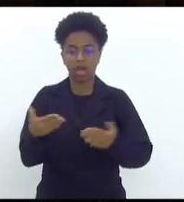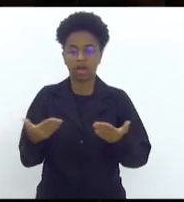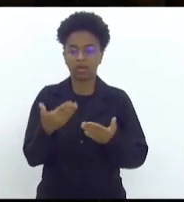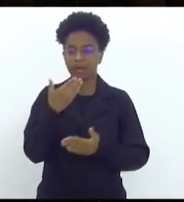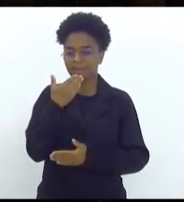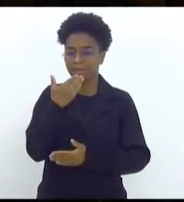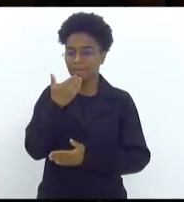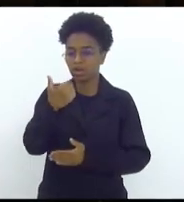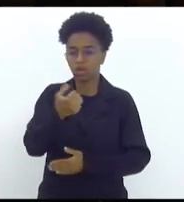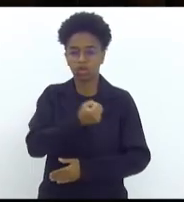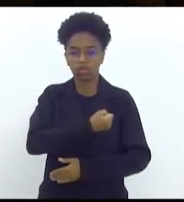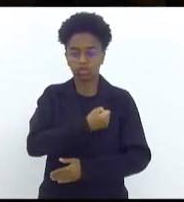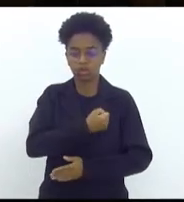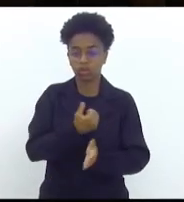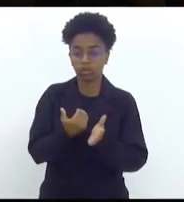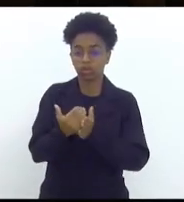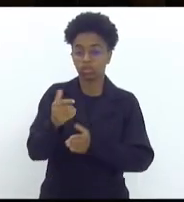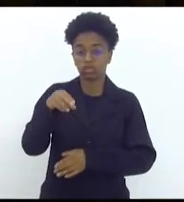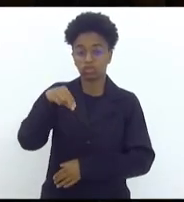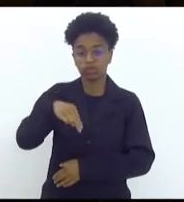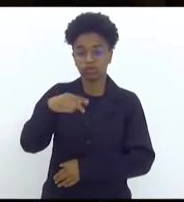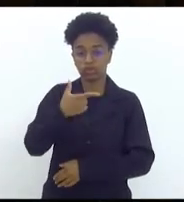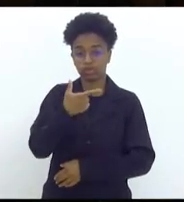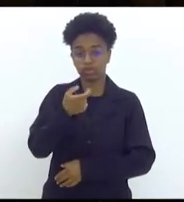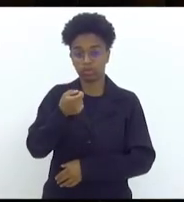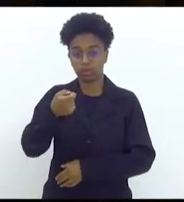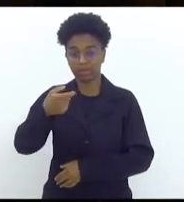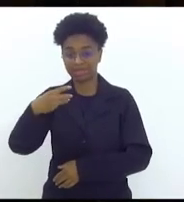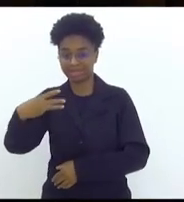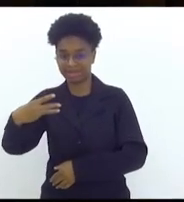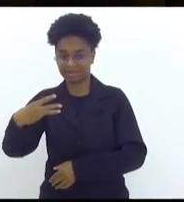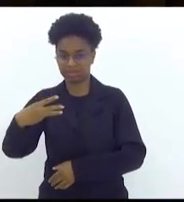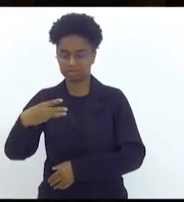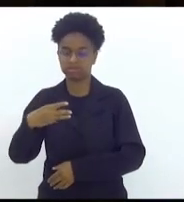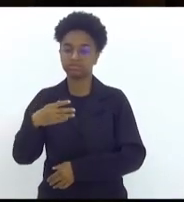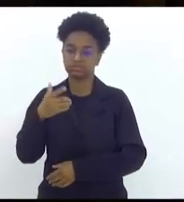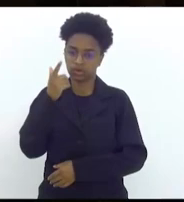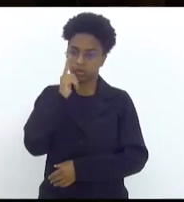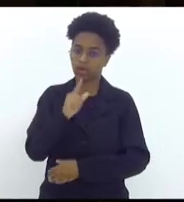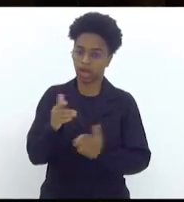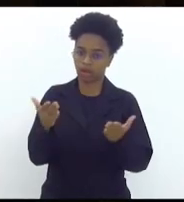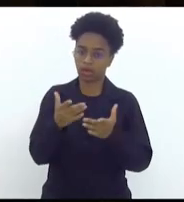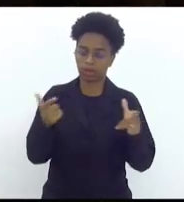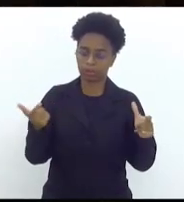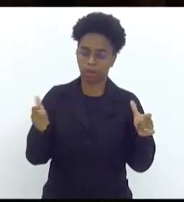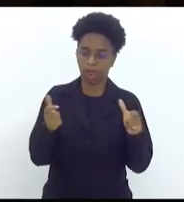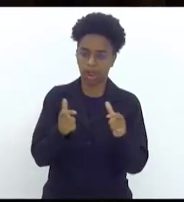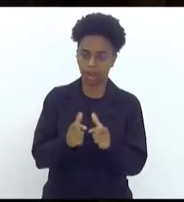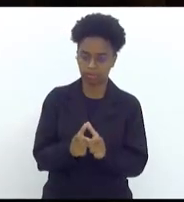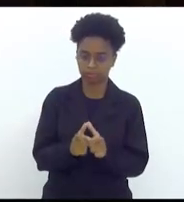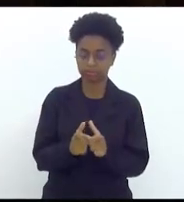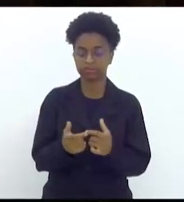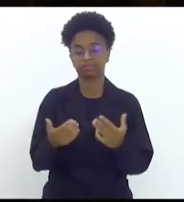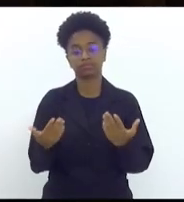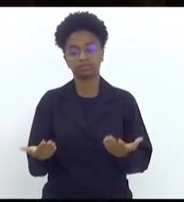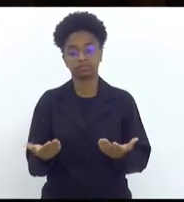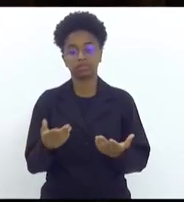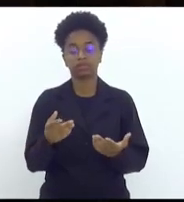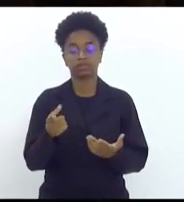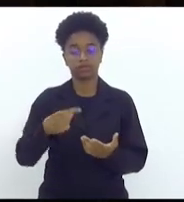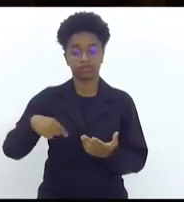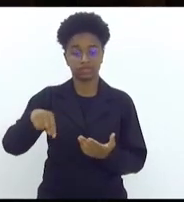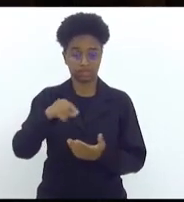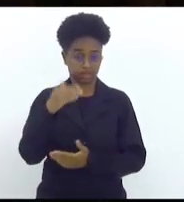índice desde novembro de 2003 foram alcançados nesse mês de Julho e para que todos